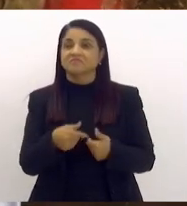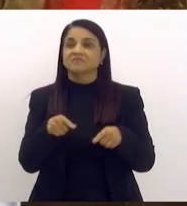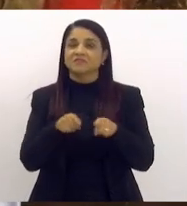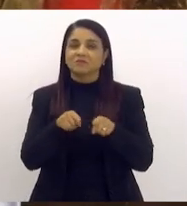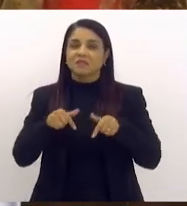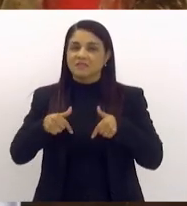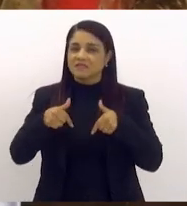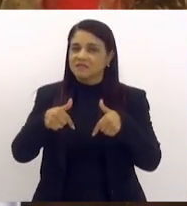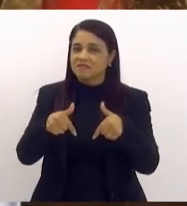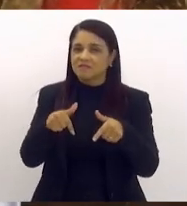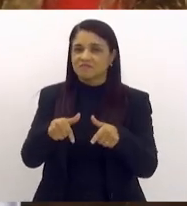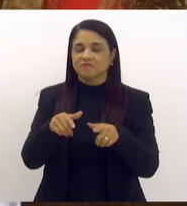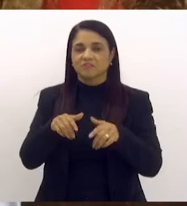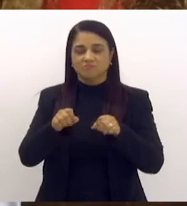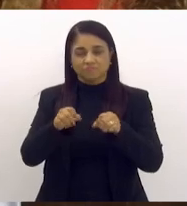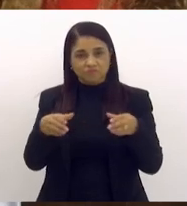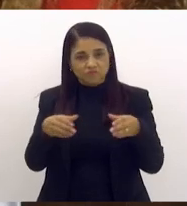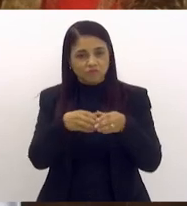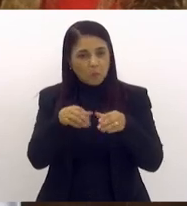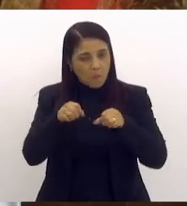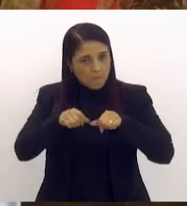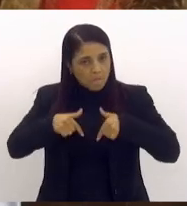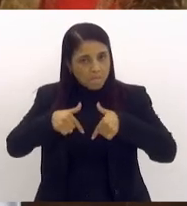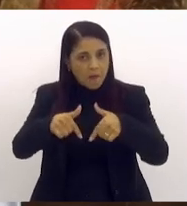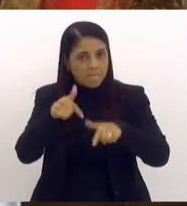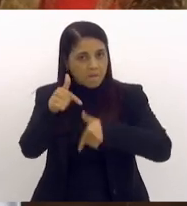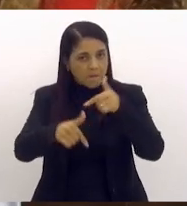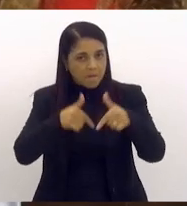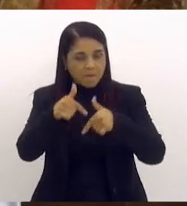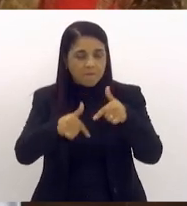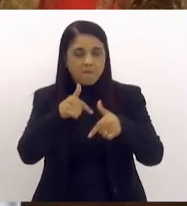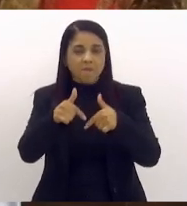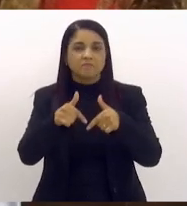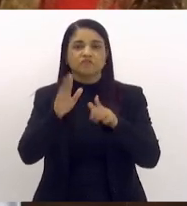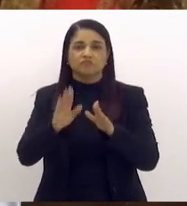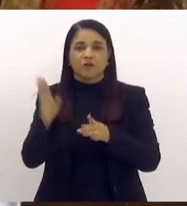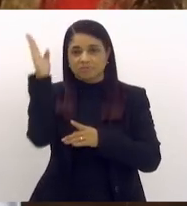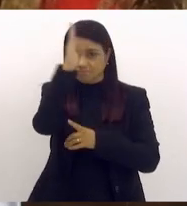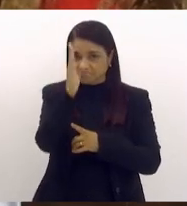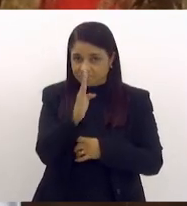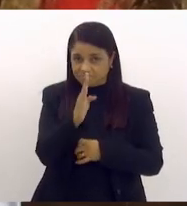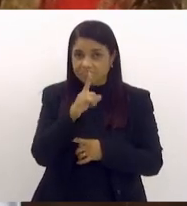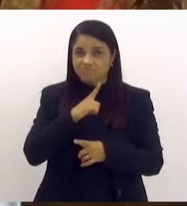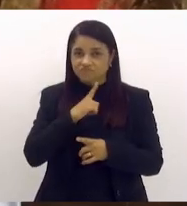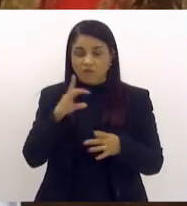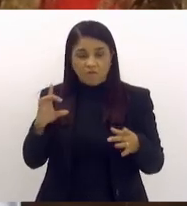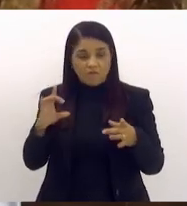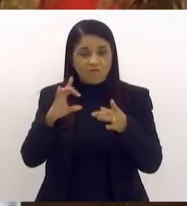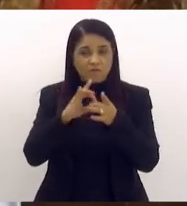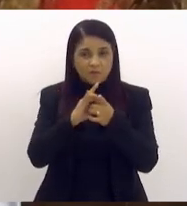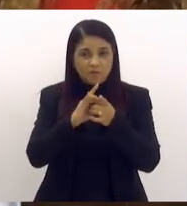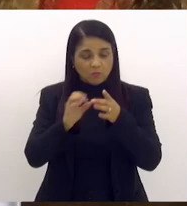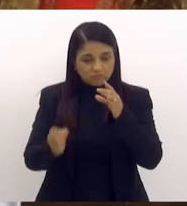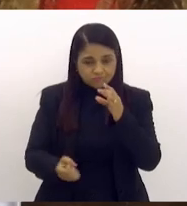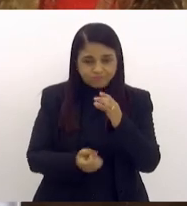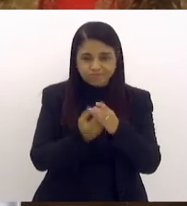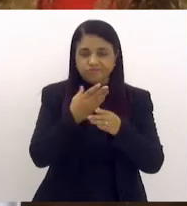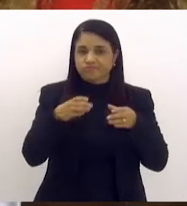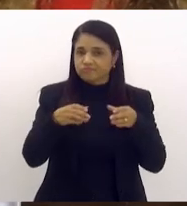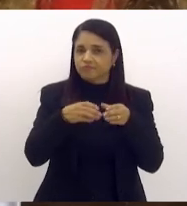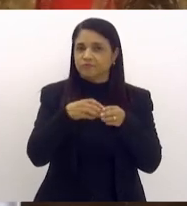iniciativa de construir essa frente já existe uma frente nacional e acho que é fundamental a gente tá construindo essa frente no estado do